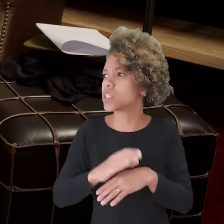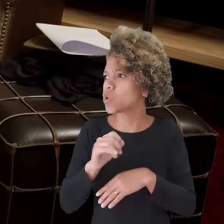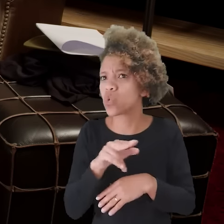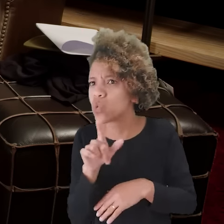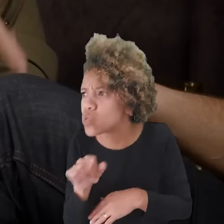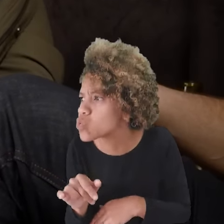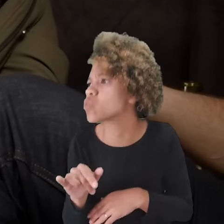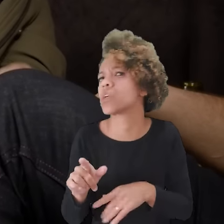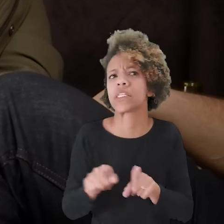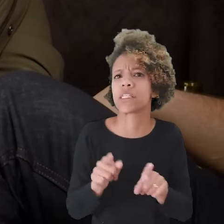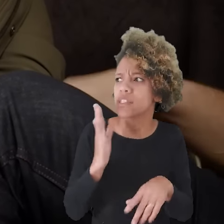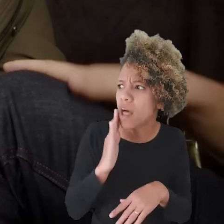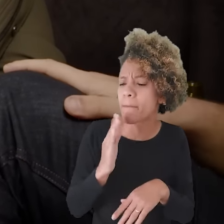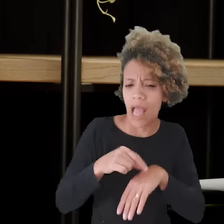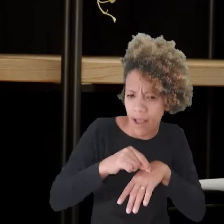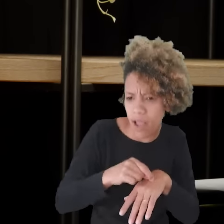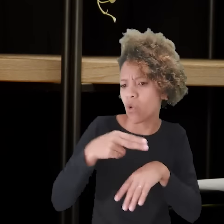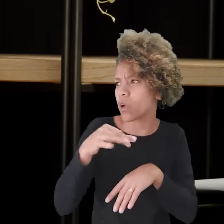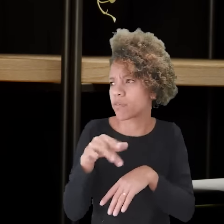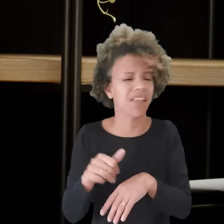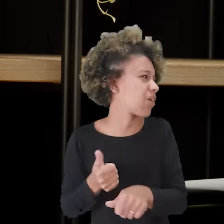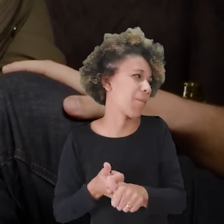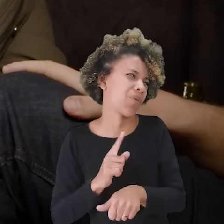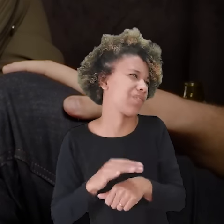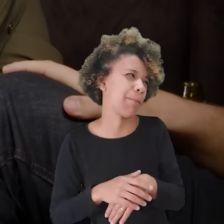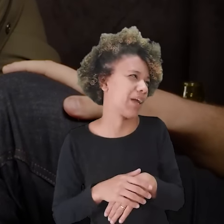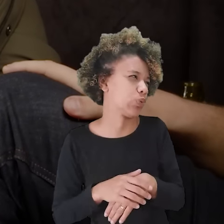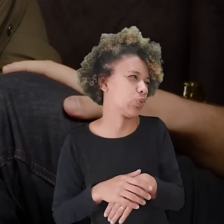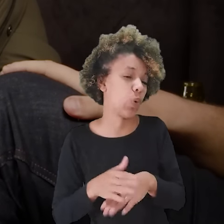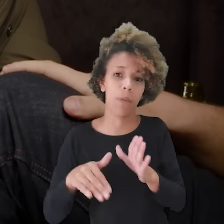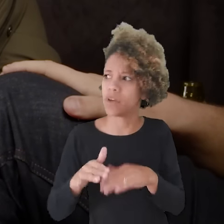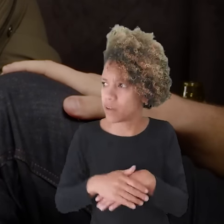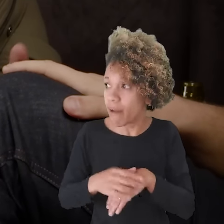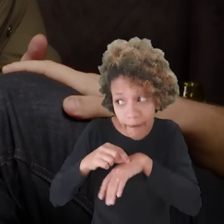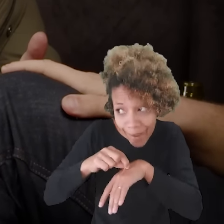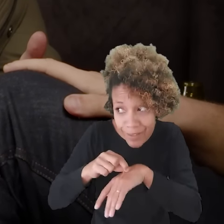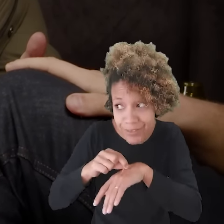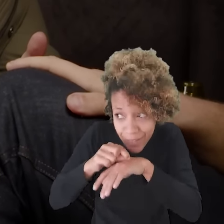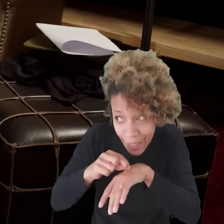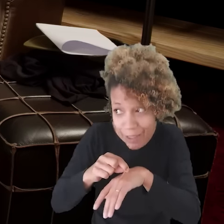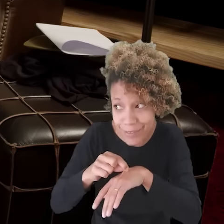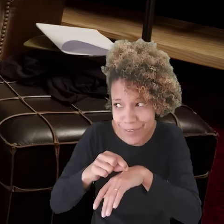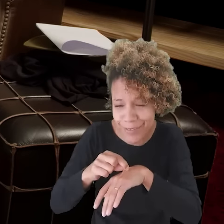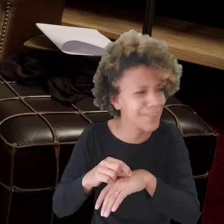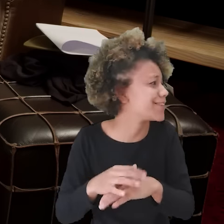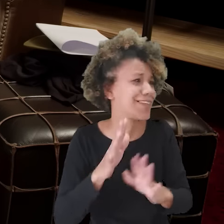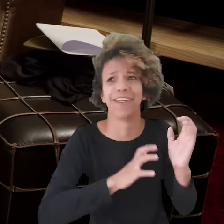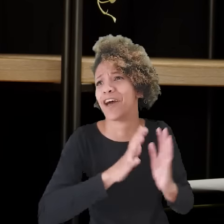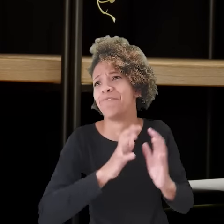gente cuscuz carne só com nata mas não tá muito perto meu irmão eu tô falando carnes aqui vocês estão ouvindo não eu falei